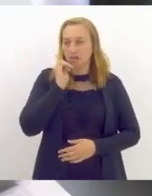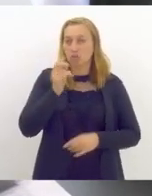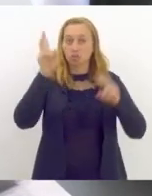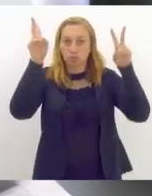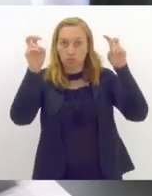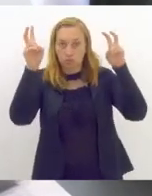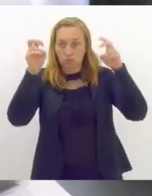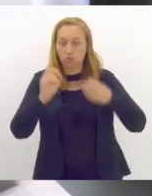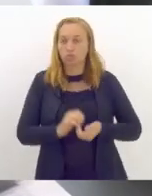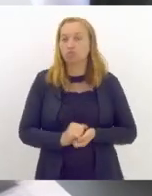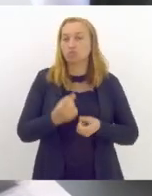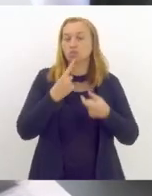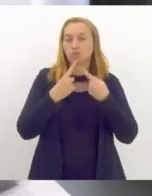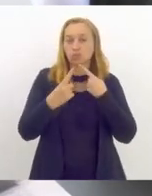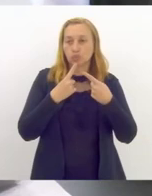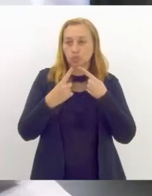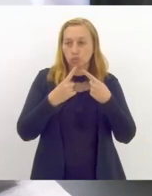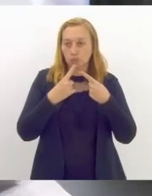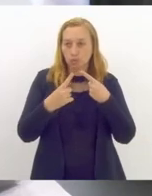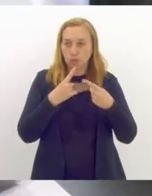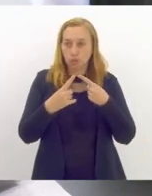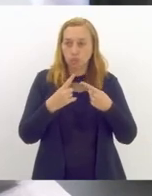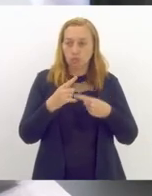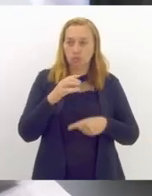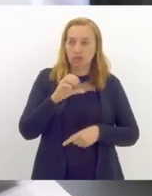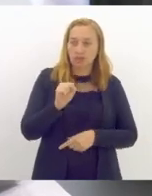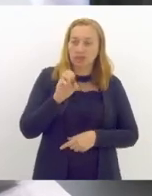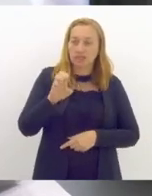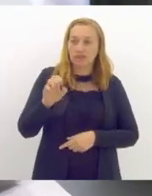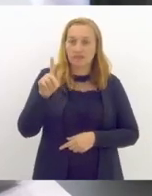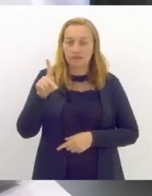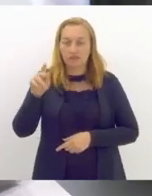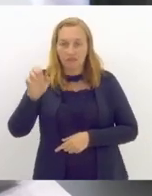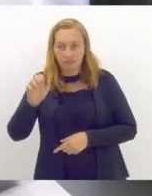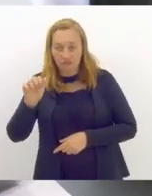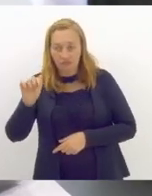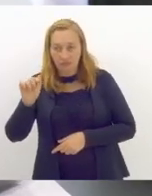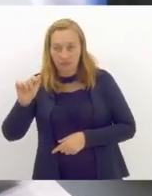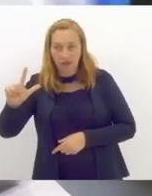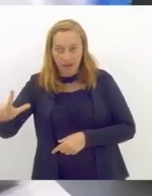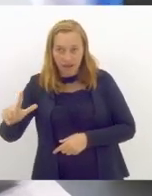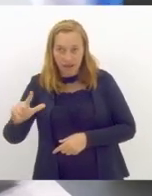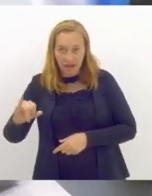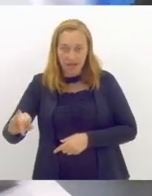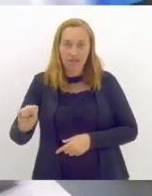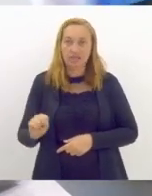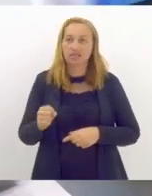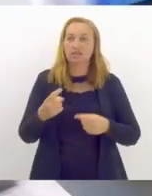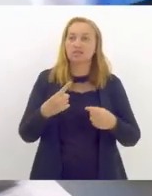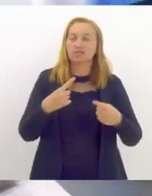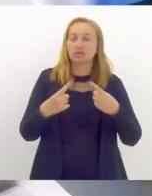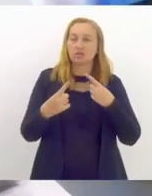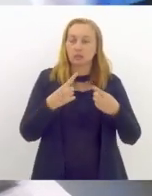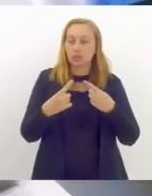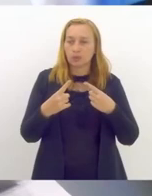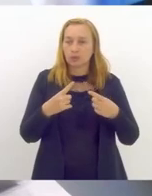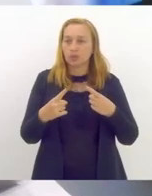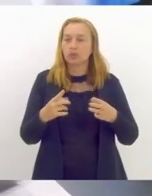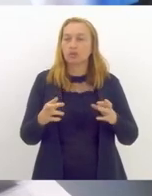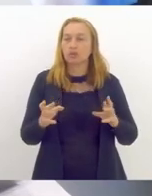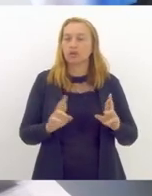e vem discutindo com consefaz a possibilidade de mediar esse conflito